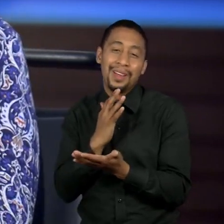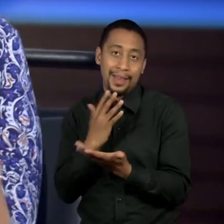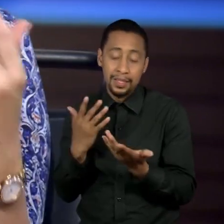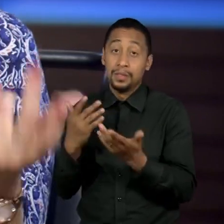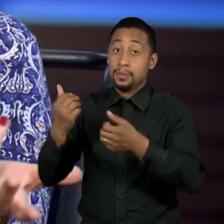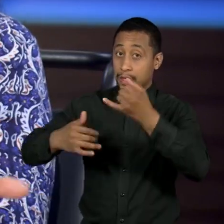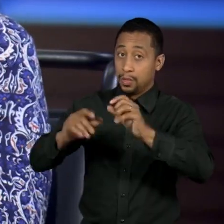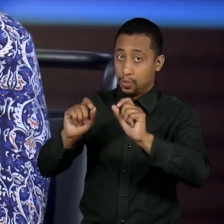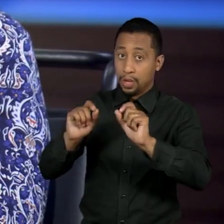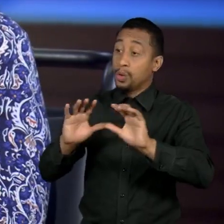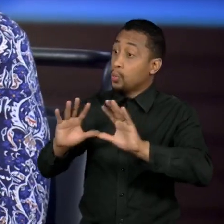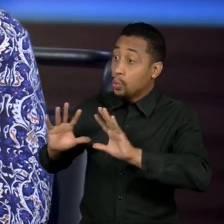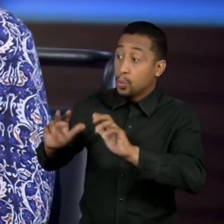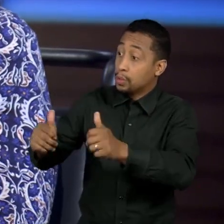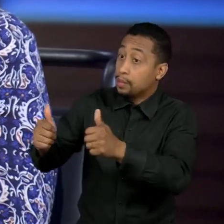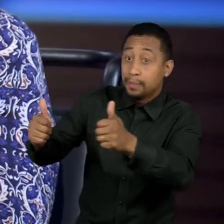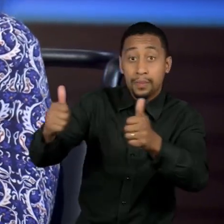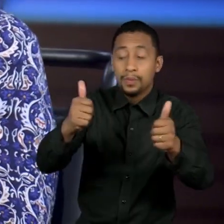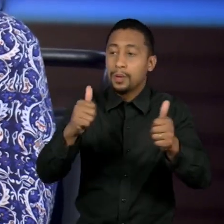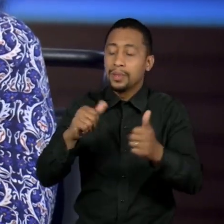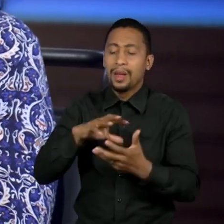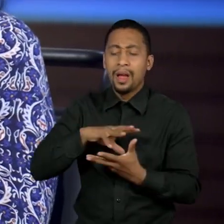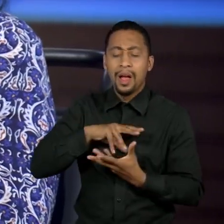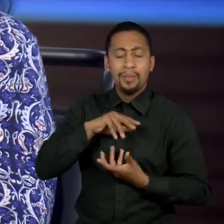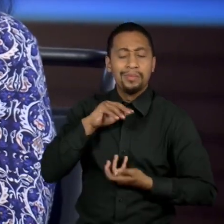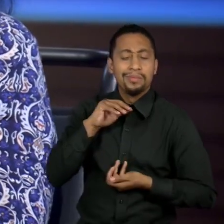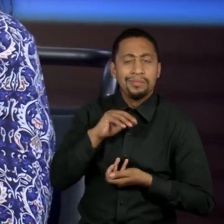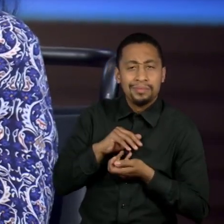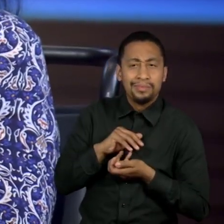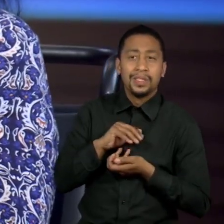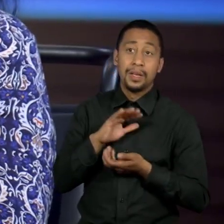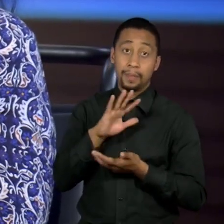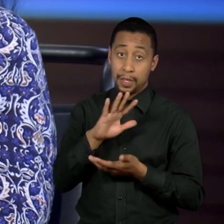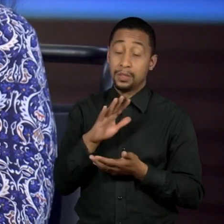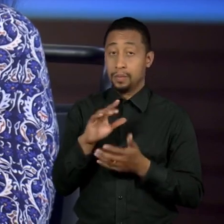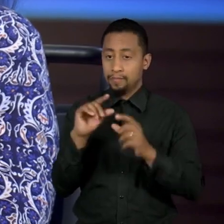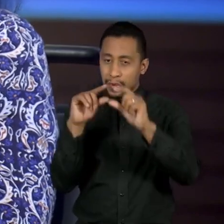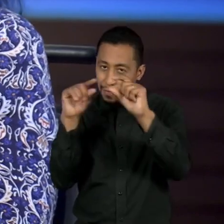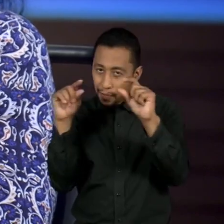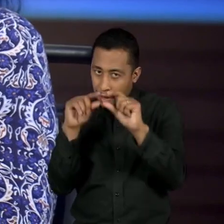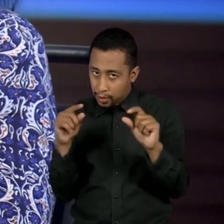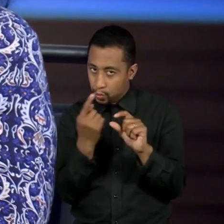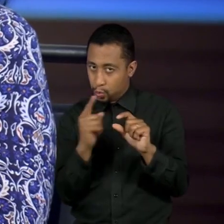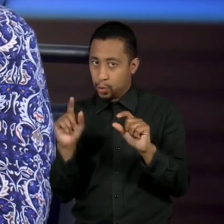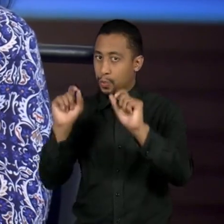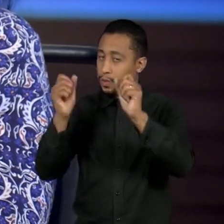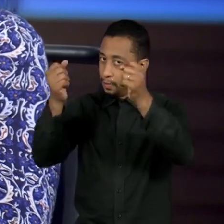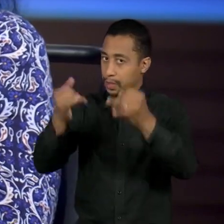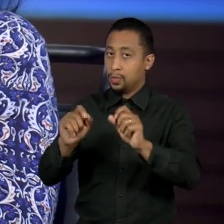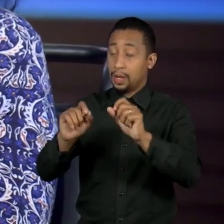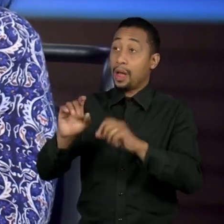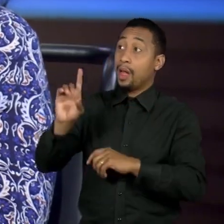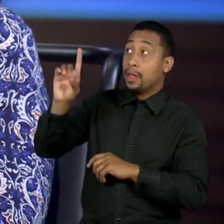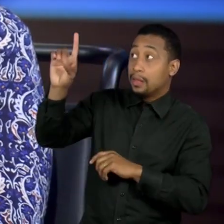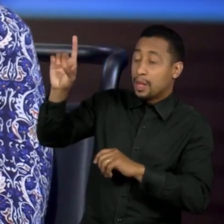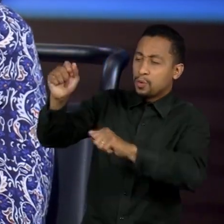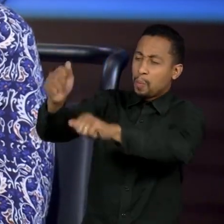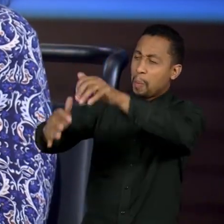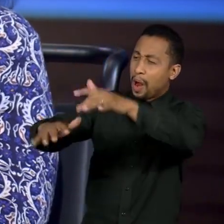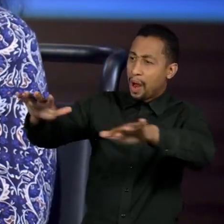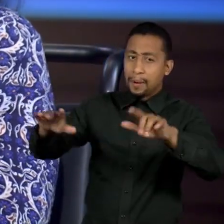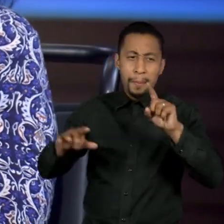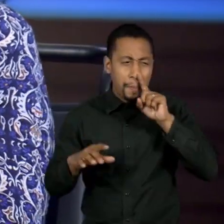por um local absolutamente inóspito, perigoso, em que há toda sorte de exploração e violência.